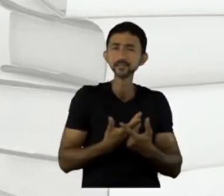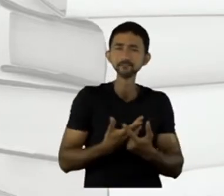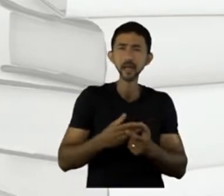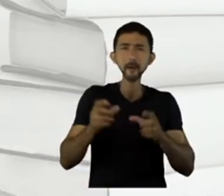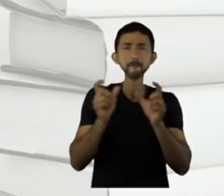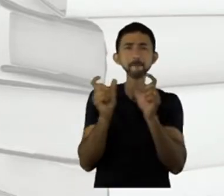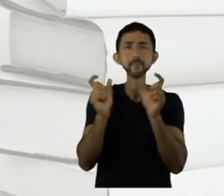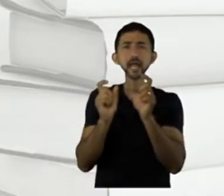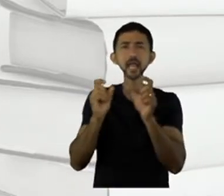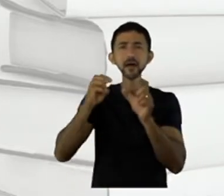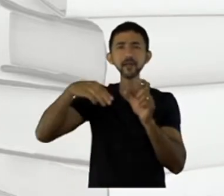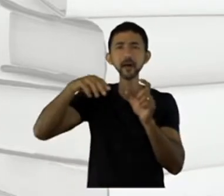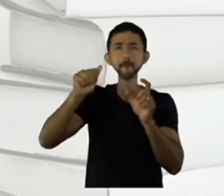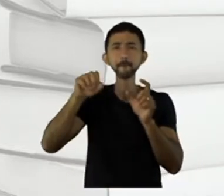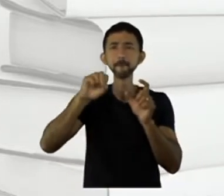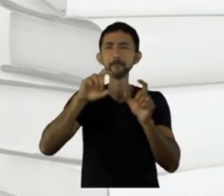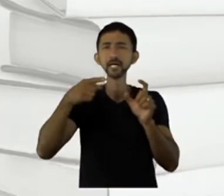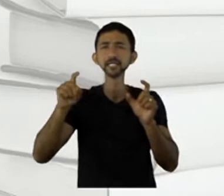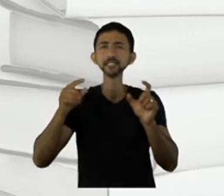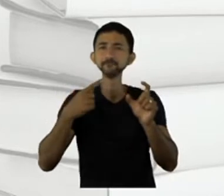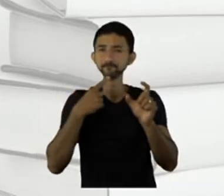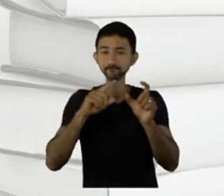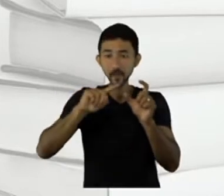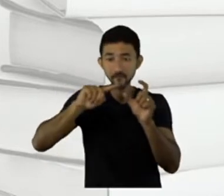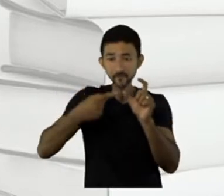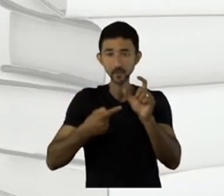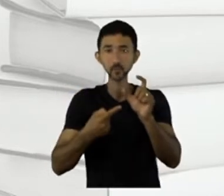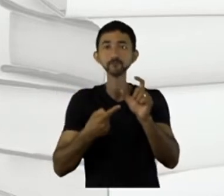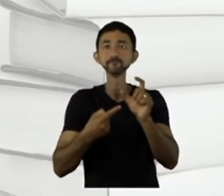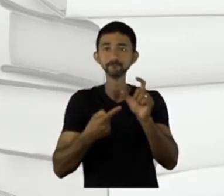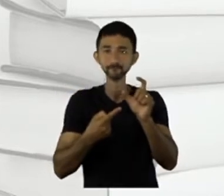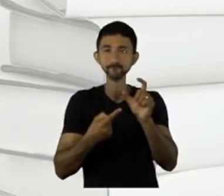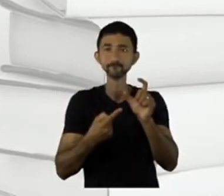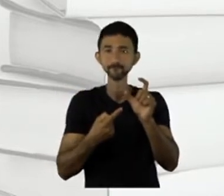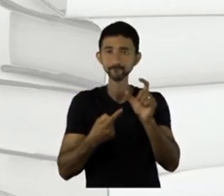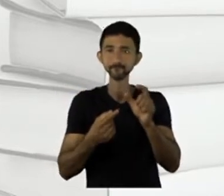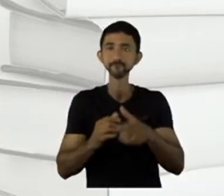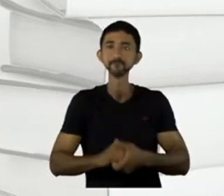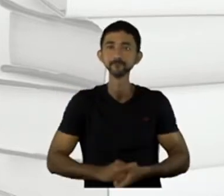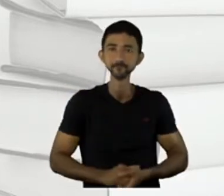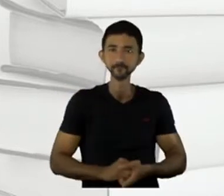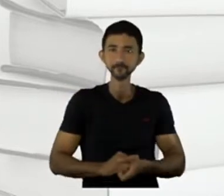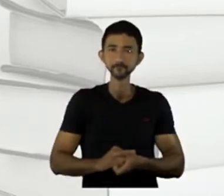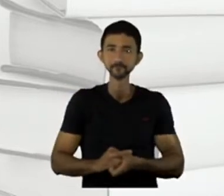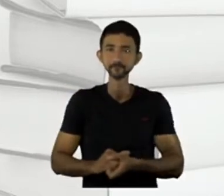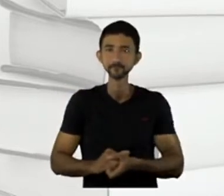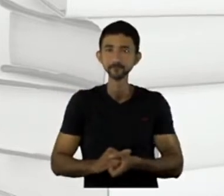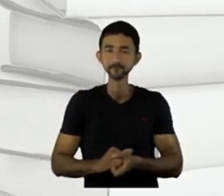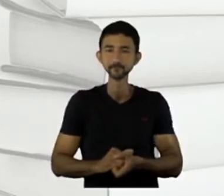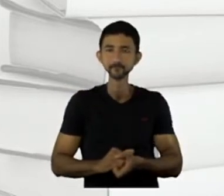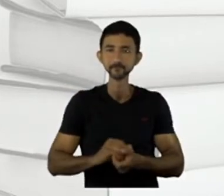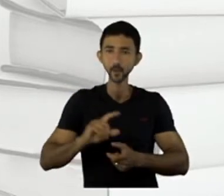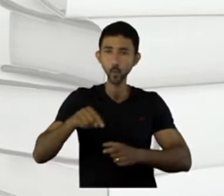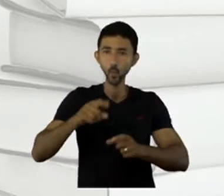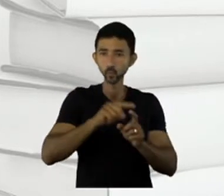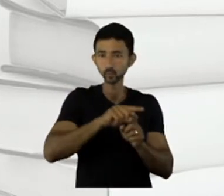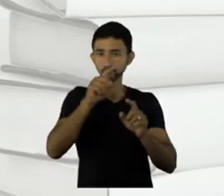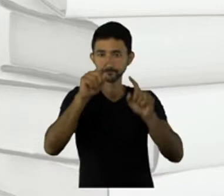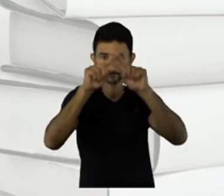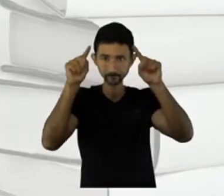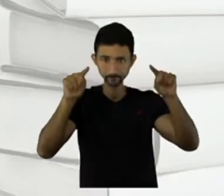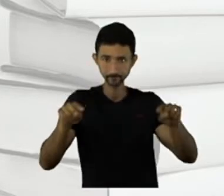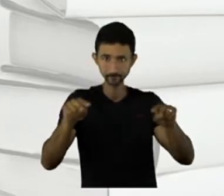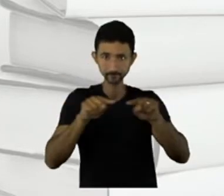mãe vem acompanhada da vírgula. Ela enfatizou, ela chamou mãe. No outro